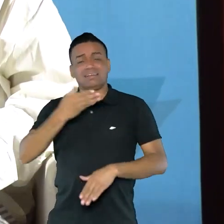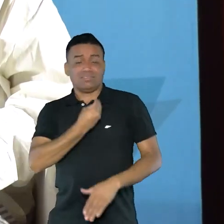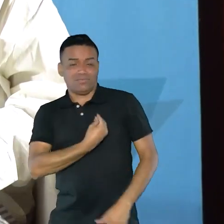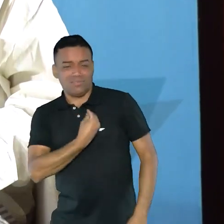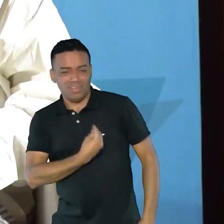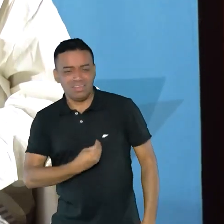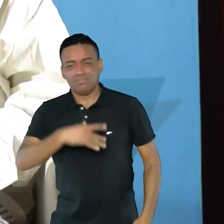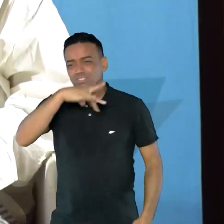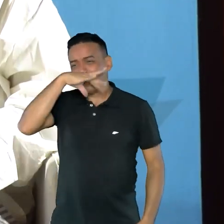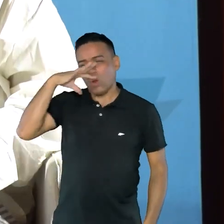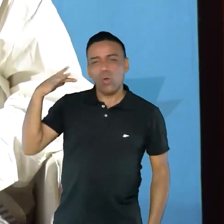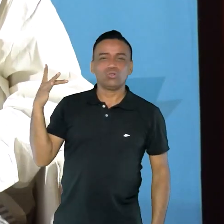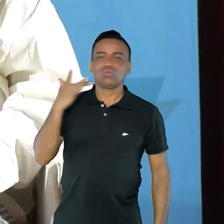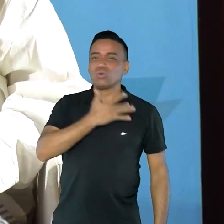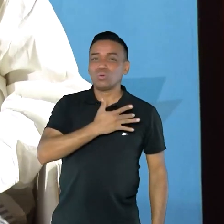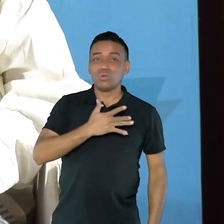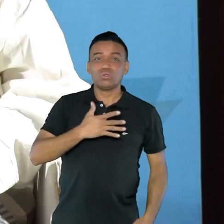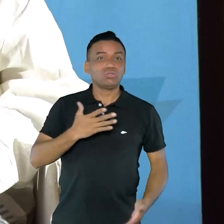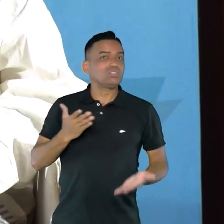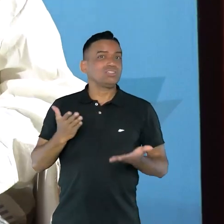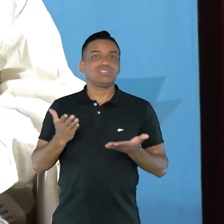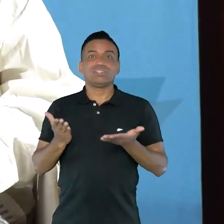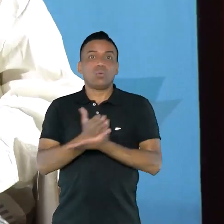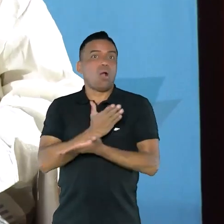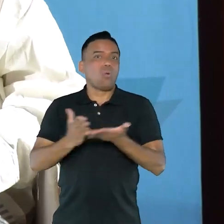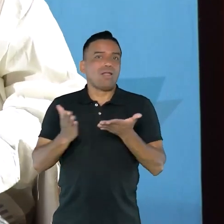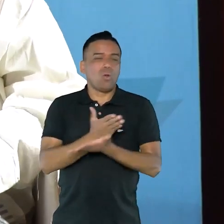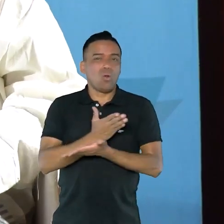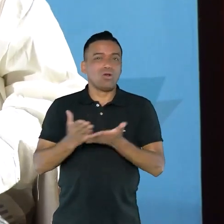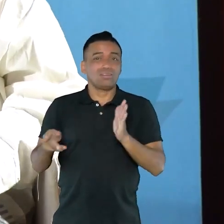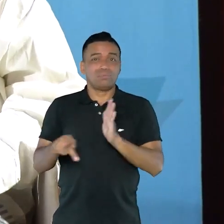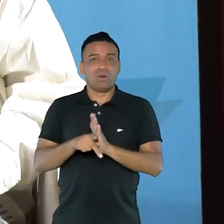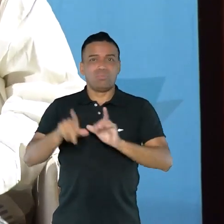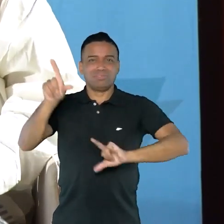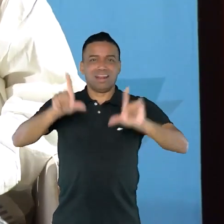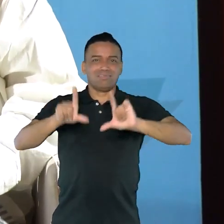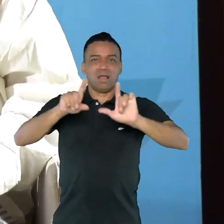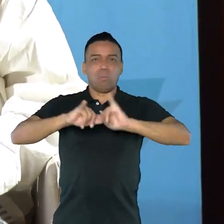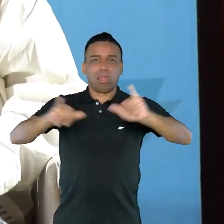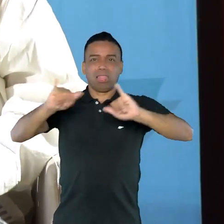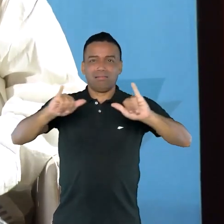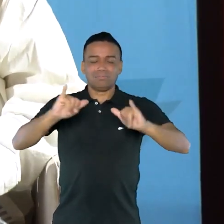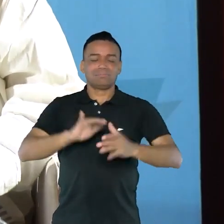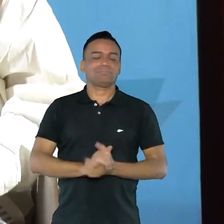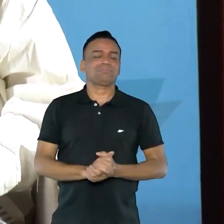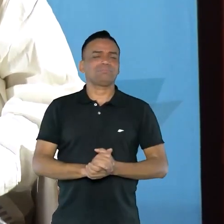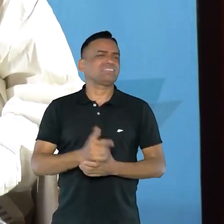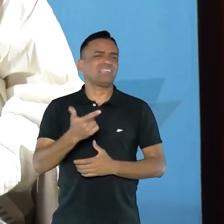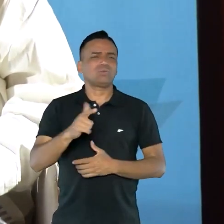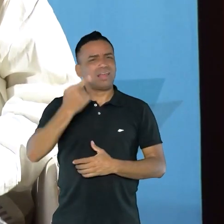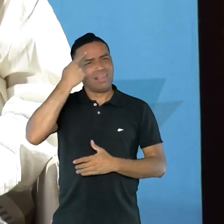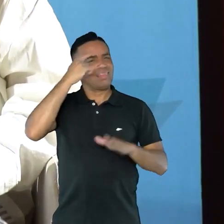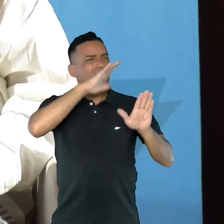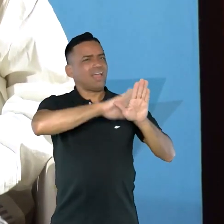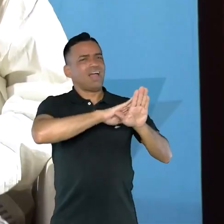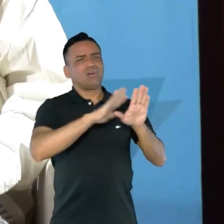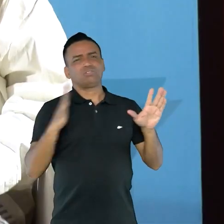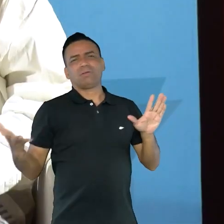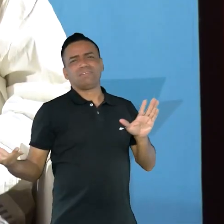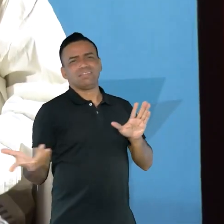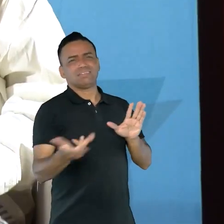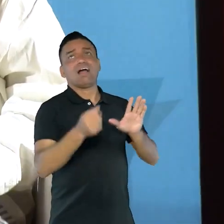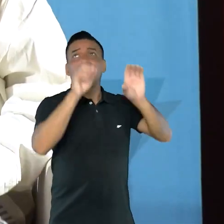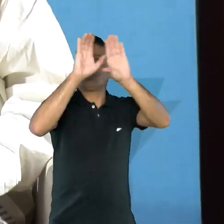cheiroso, gostoso que qualquer coisa que existe senão em propaganda. Não tem ideal de perfeição,